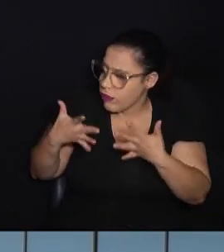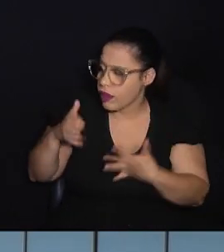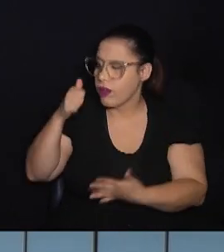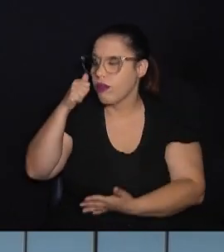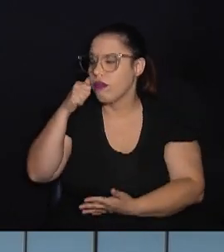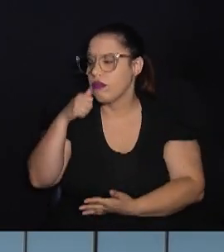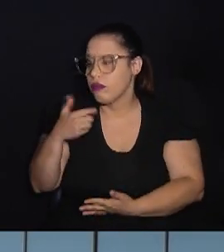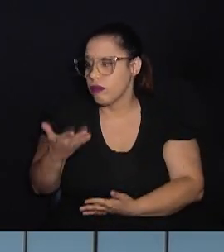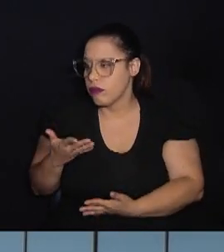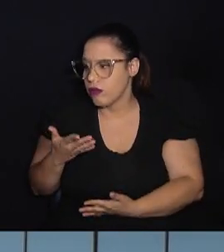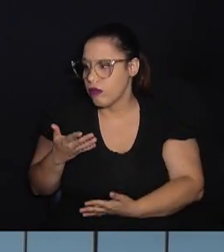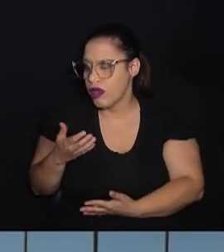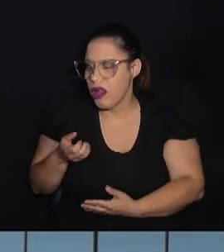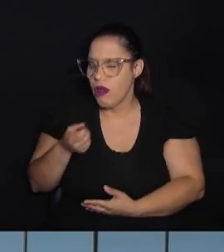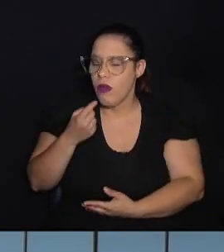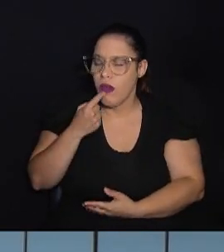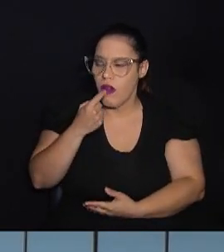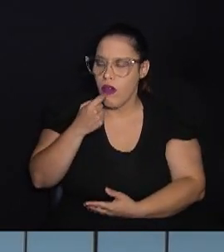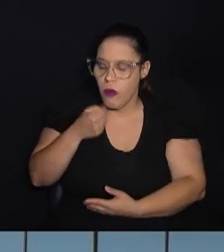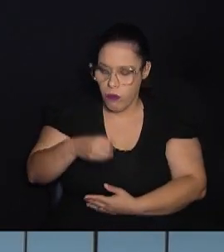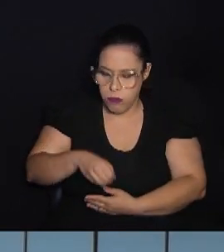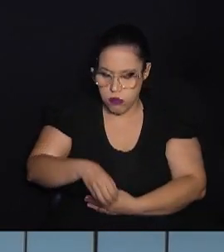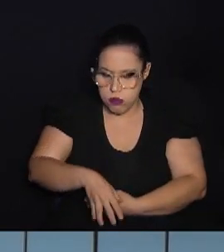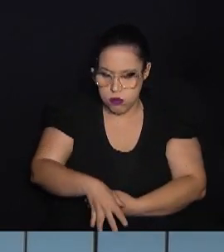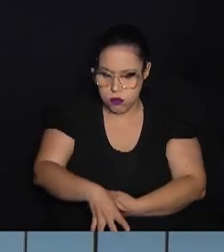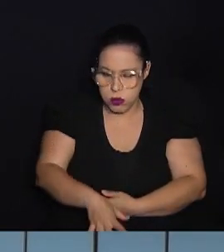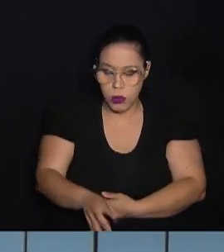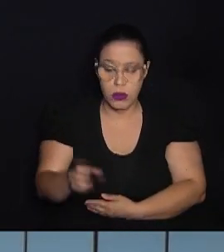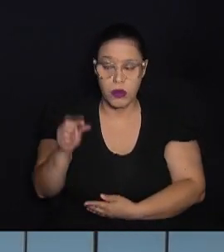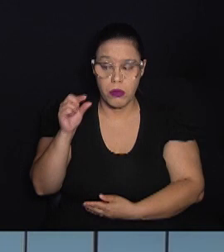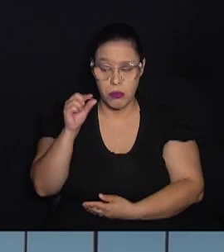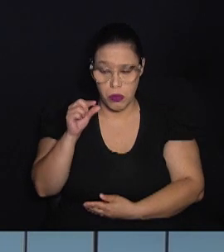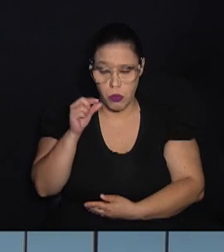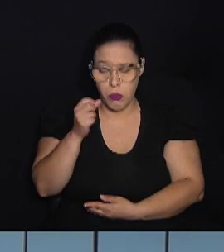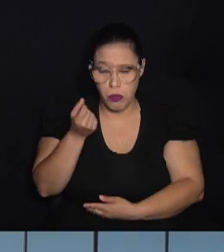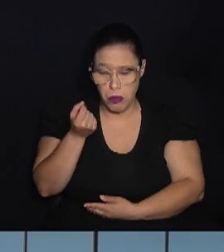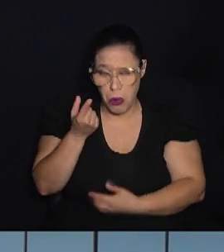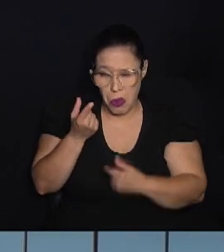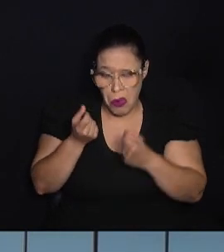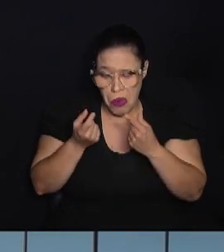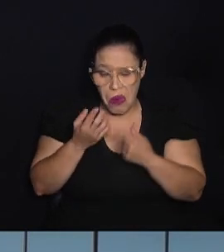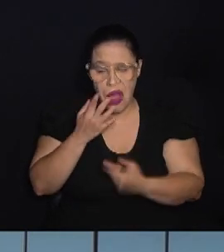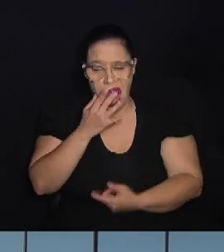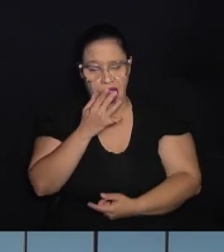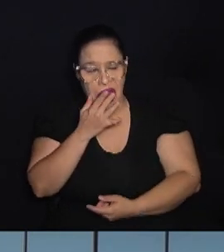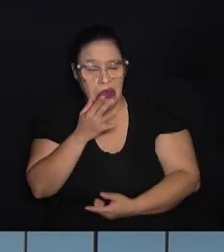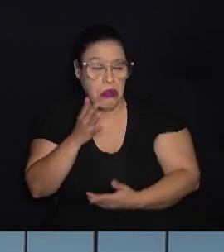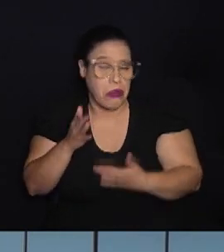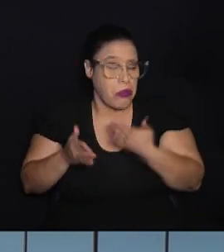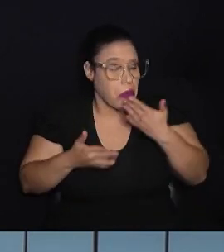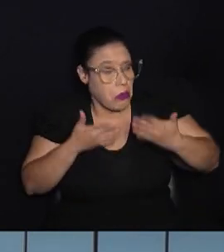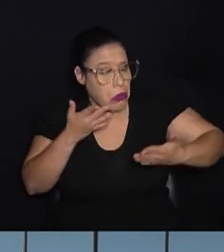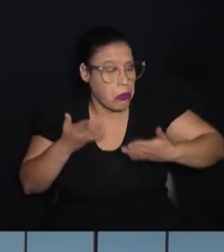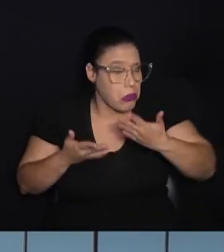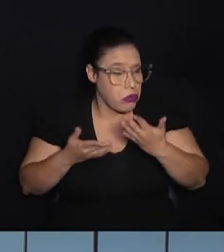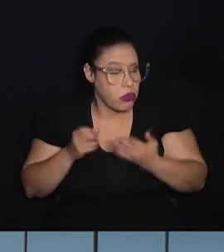mulheres, esse sangramento, ele é um sangramento pequeno, tem uma coloração específica ou